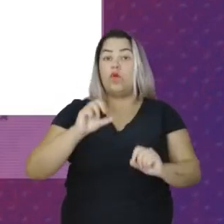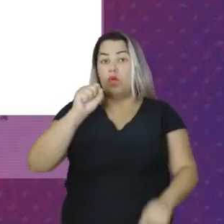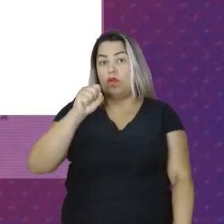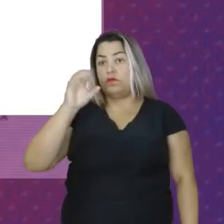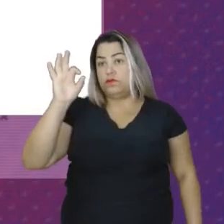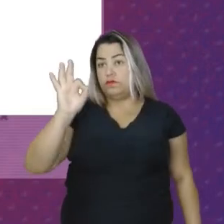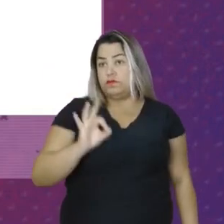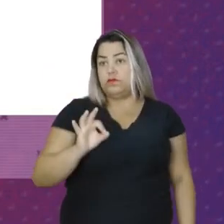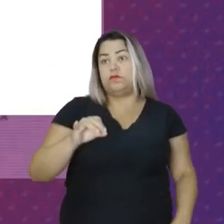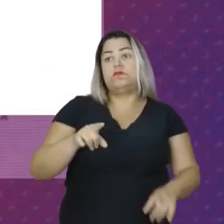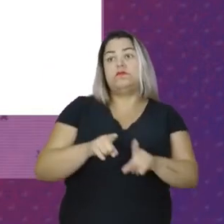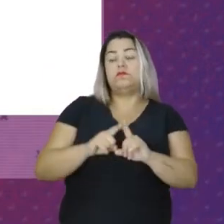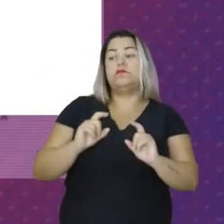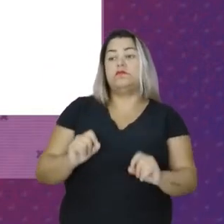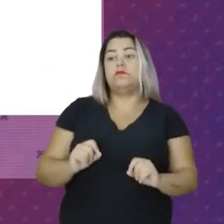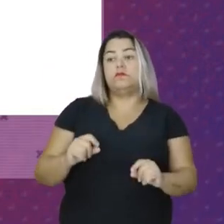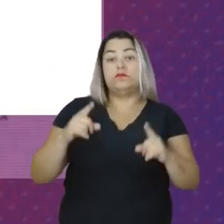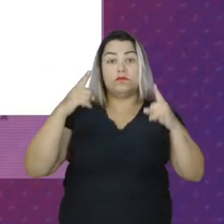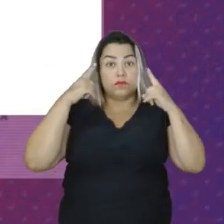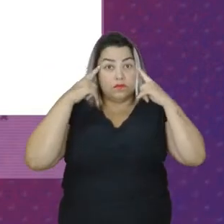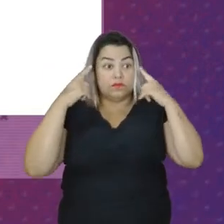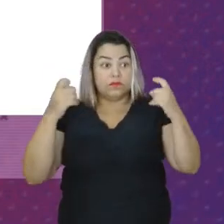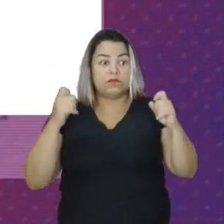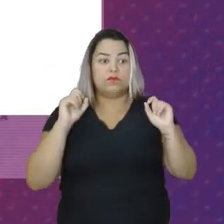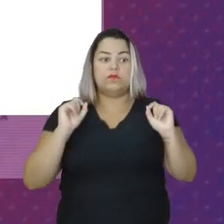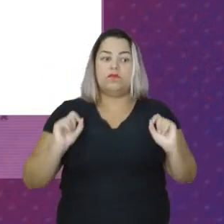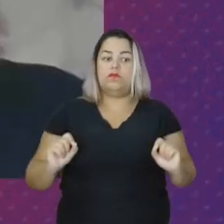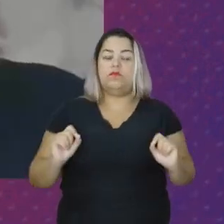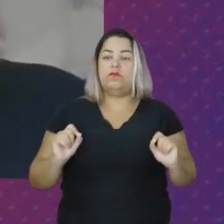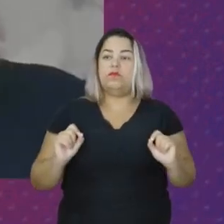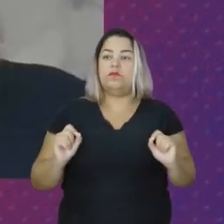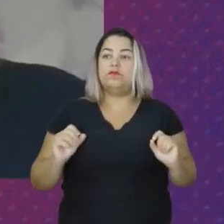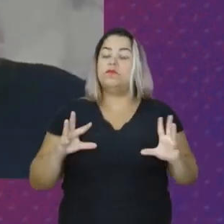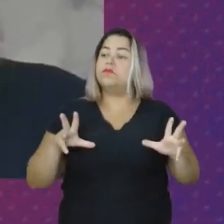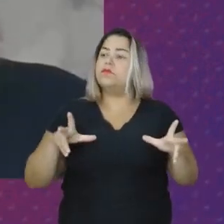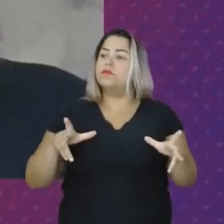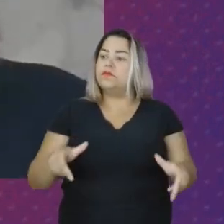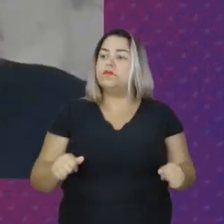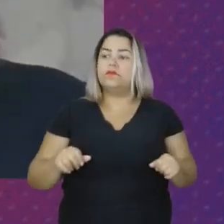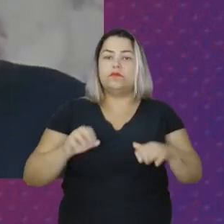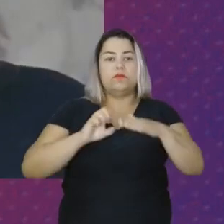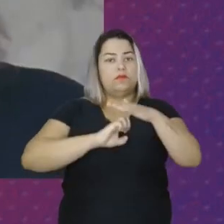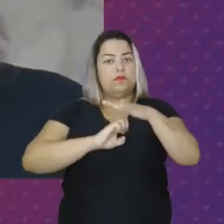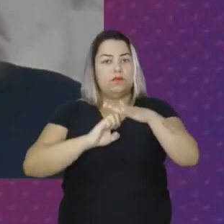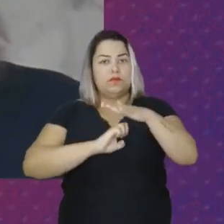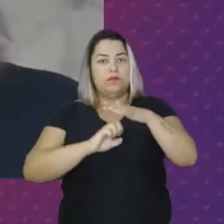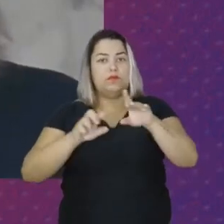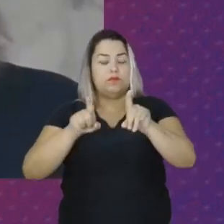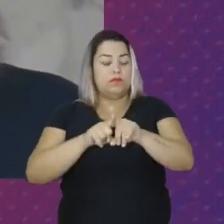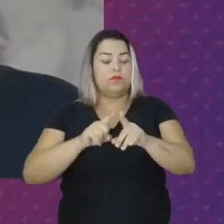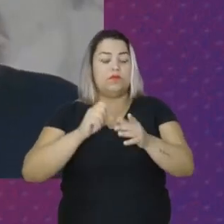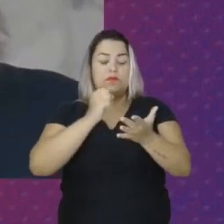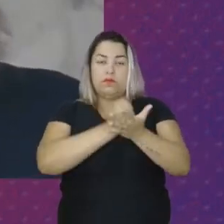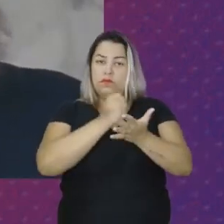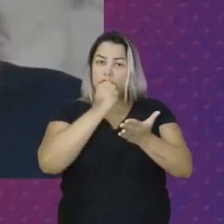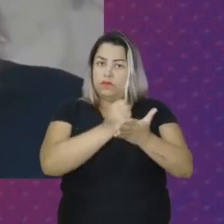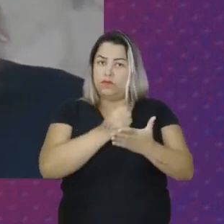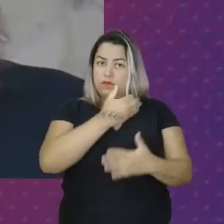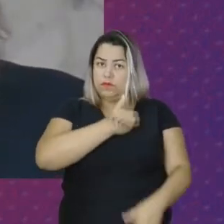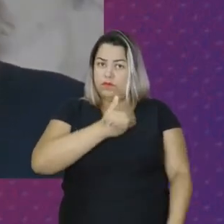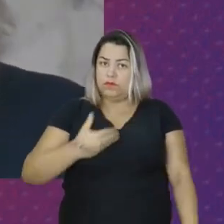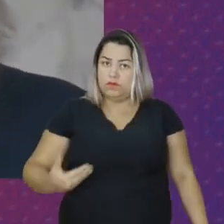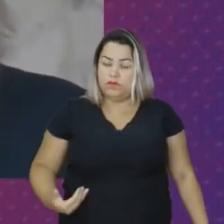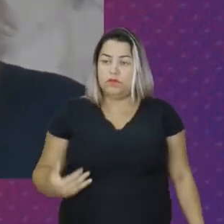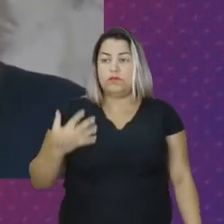8% de mulheres em situação de violência. Todas as empresas que têm contratos com o governo